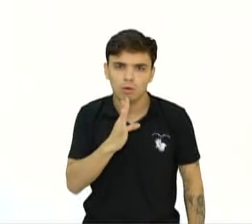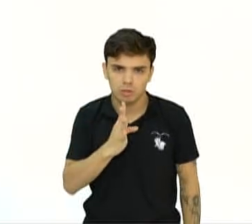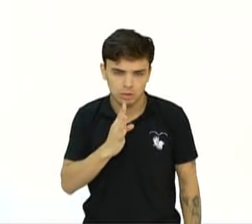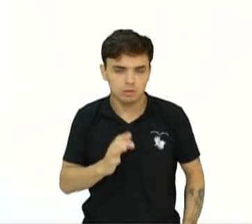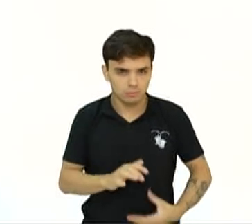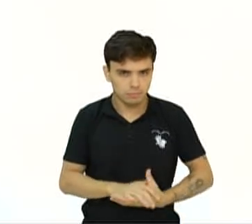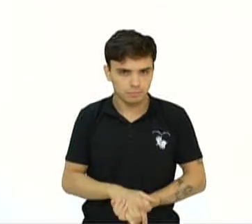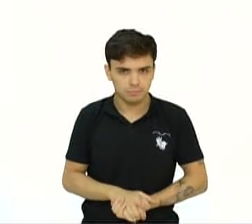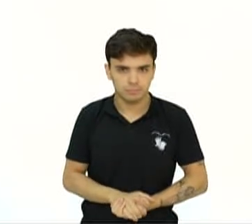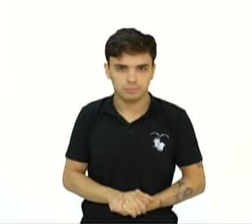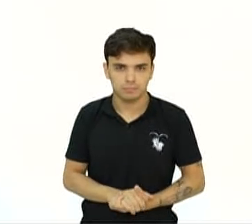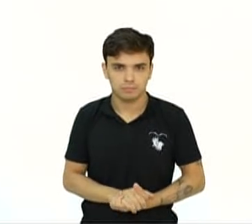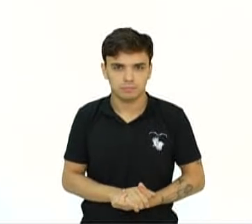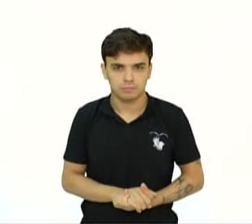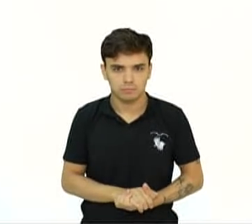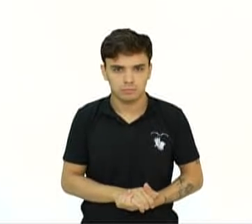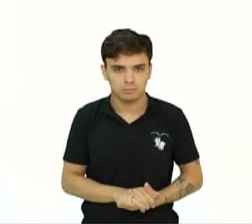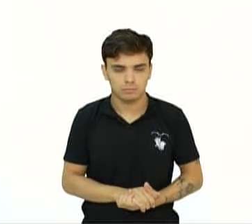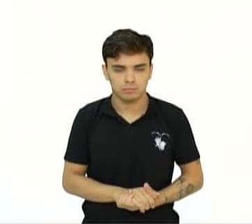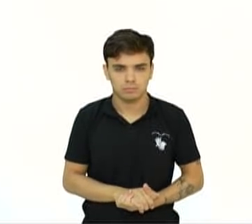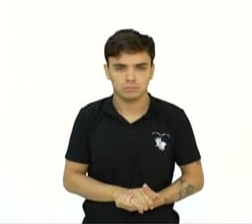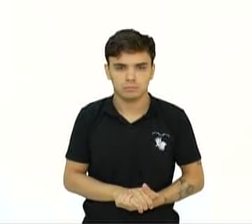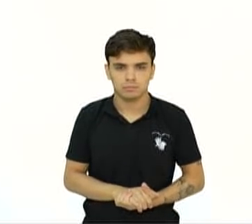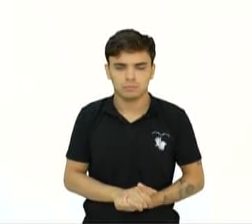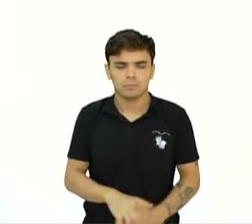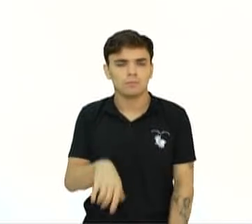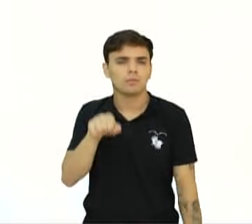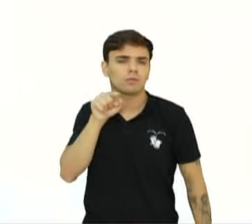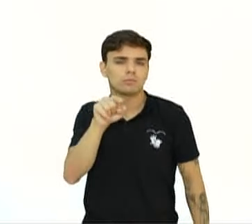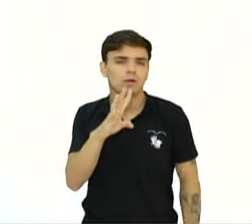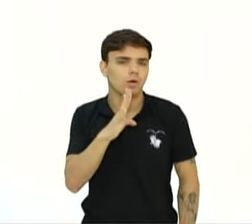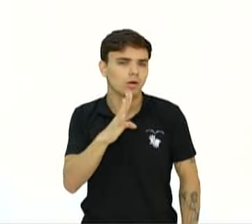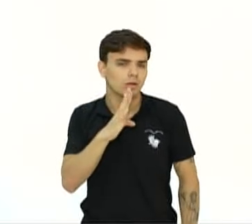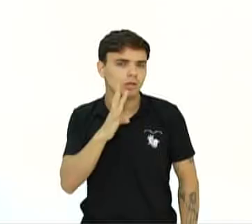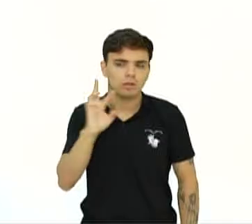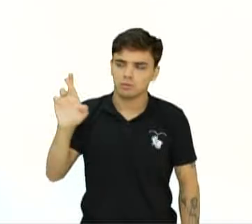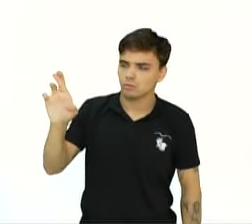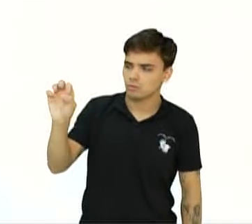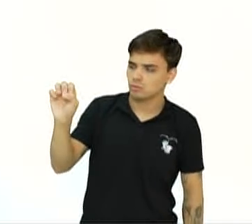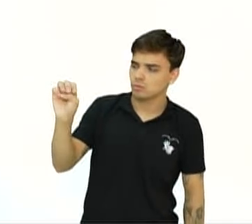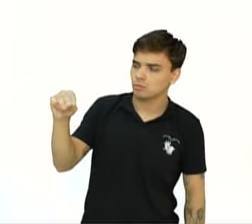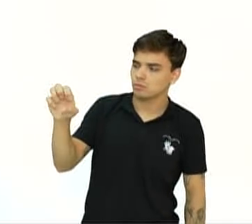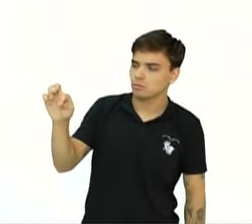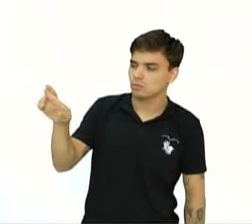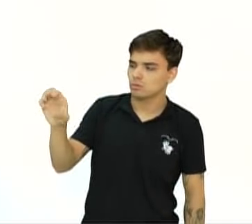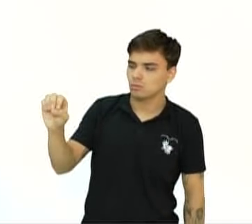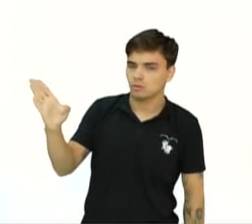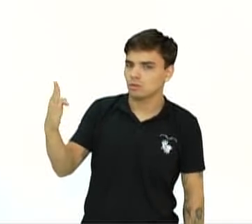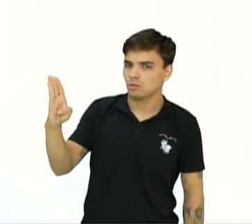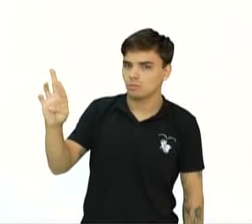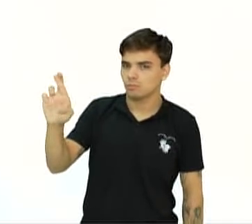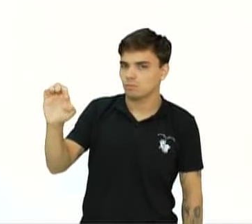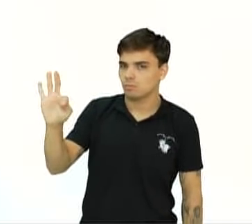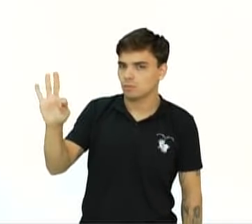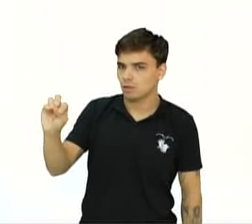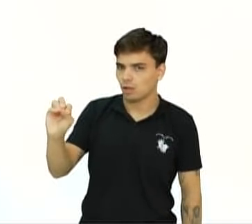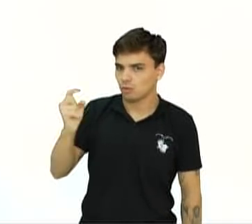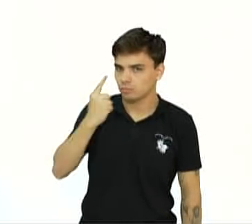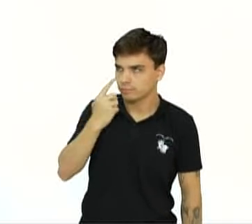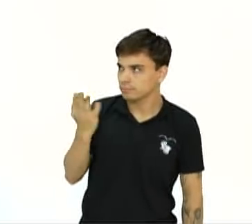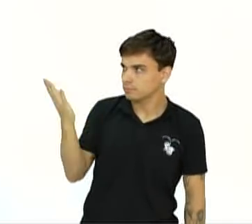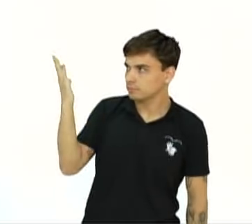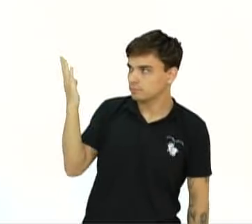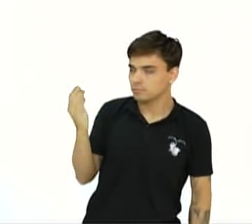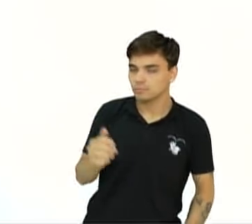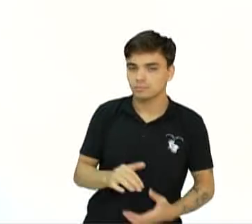lá, let's go! Do you know Romero Brito? Você conhece Romero Brito? Romero Brito is a Brazilian painter,